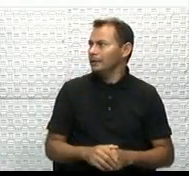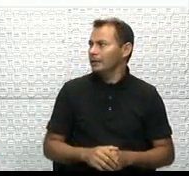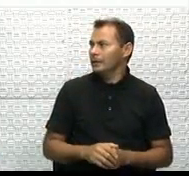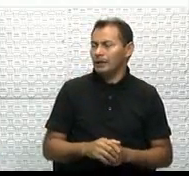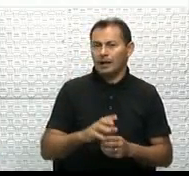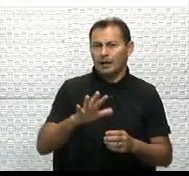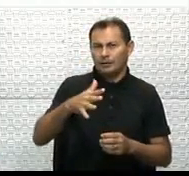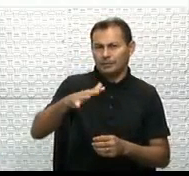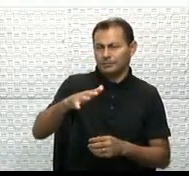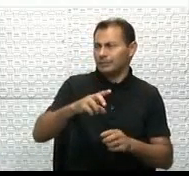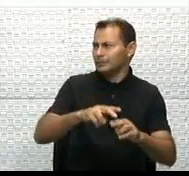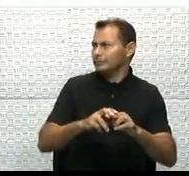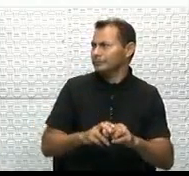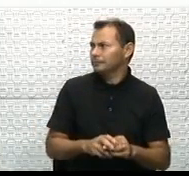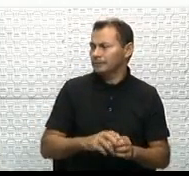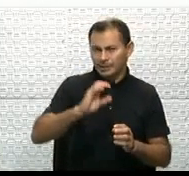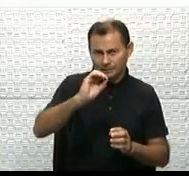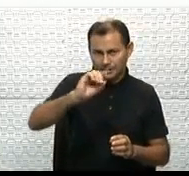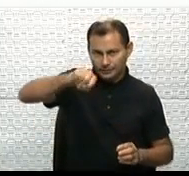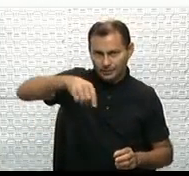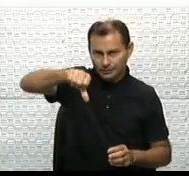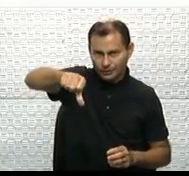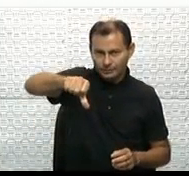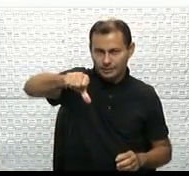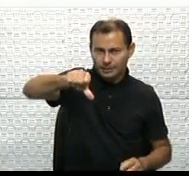é aproximadamente